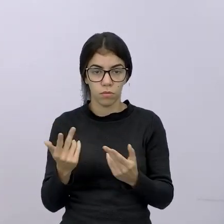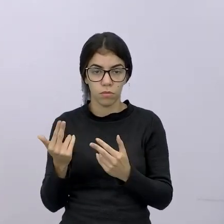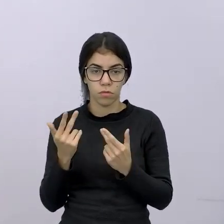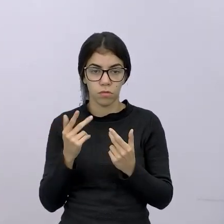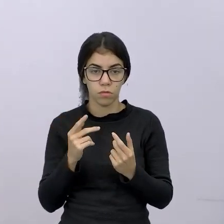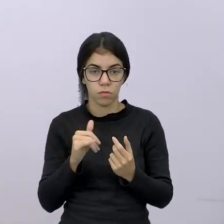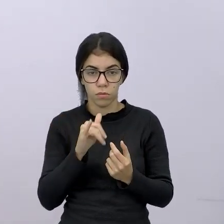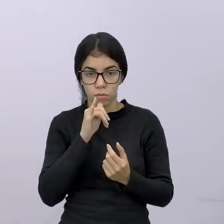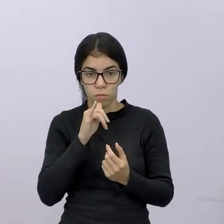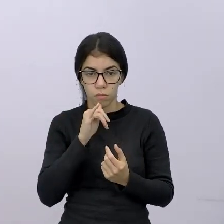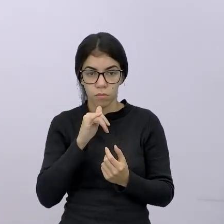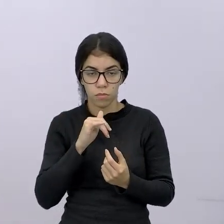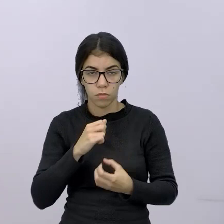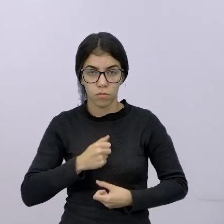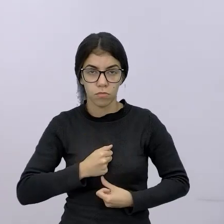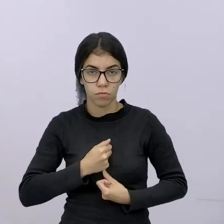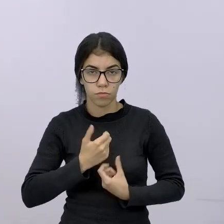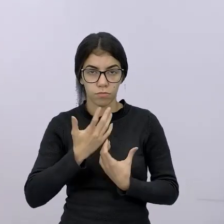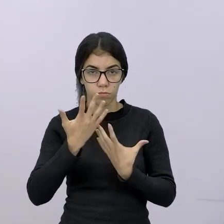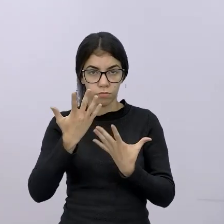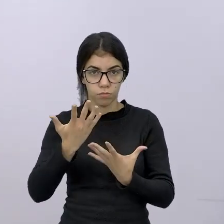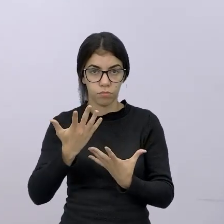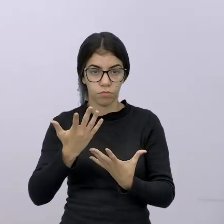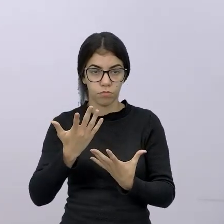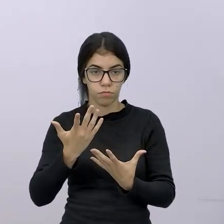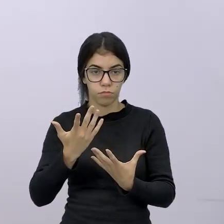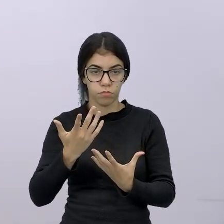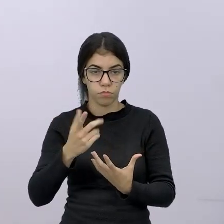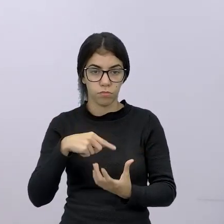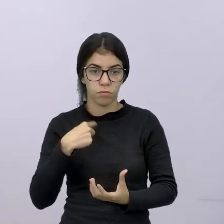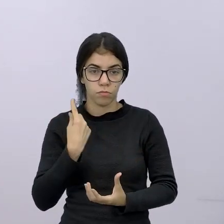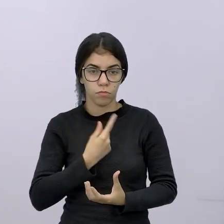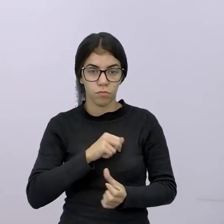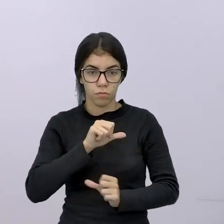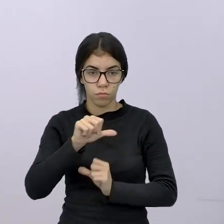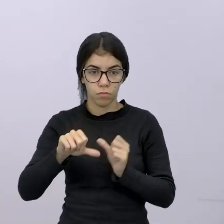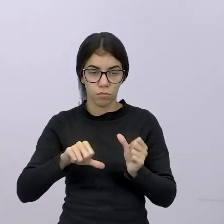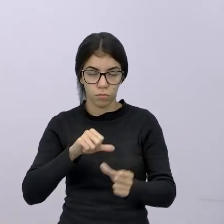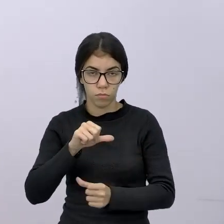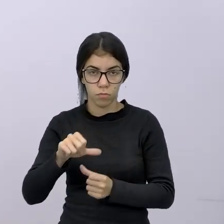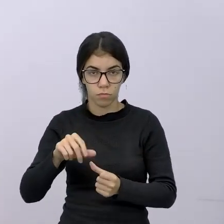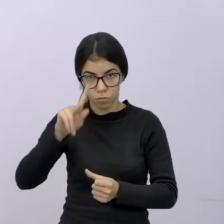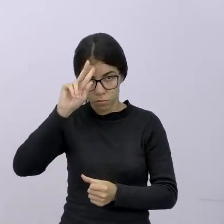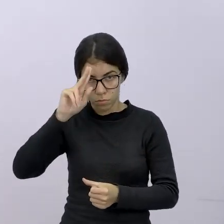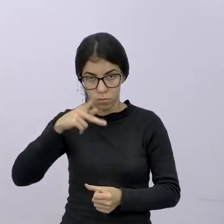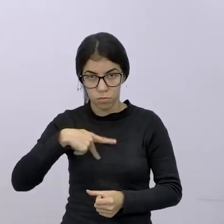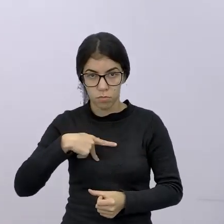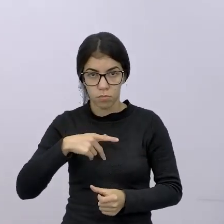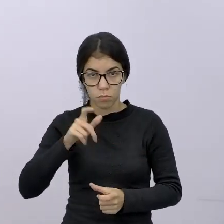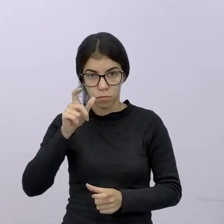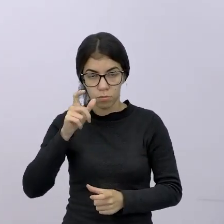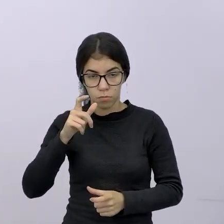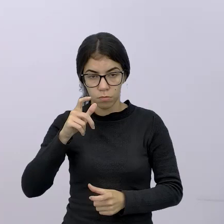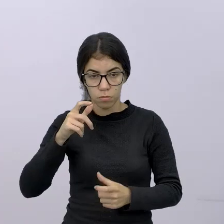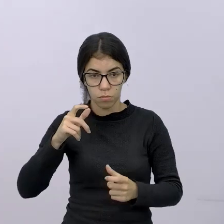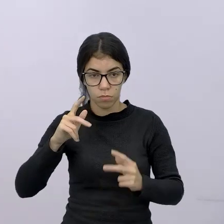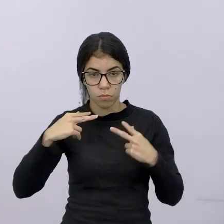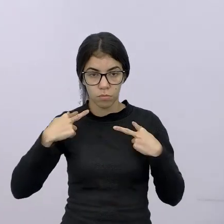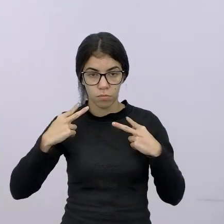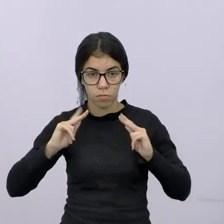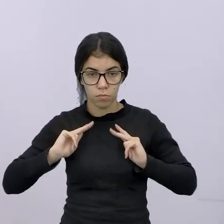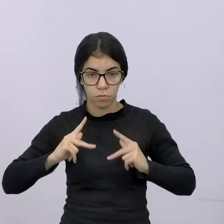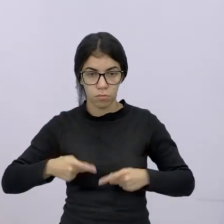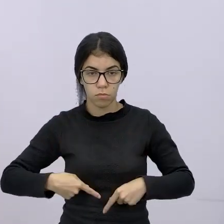ele sai da gente, né? Então, nós só nos tornamos indivíduos, sujeitos, pessoas